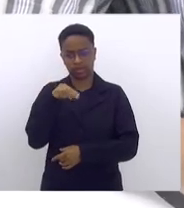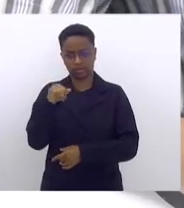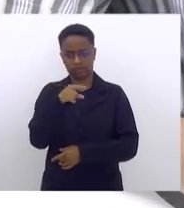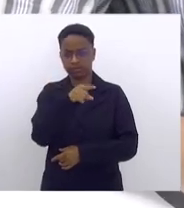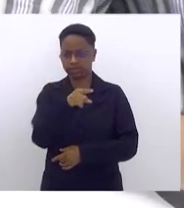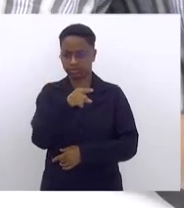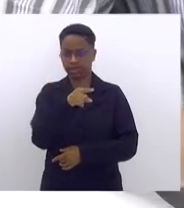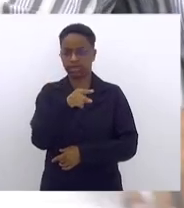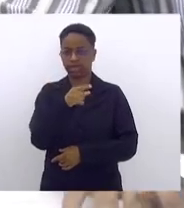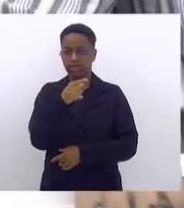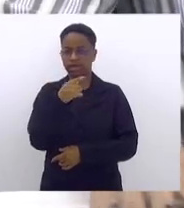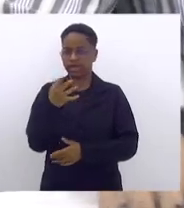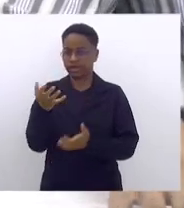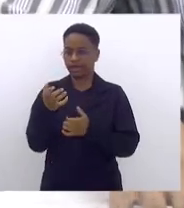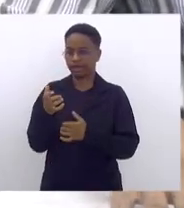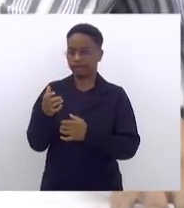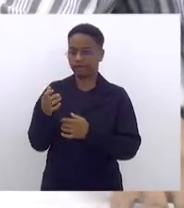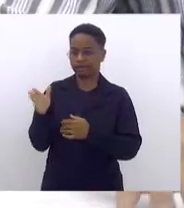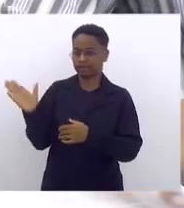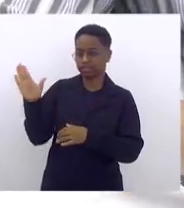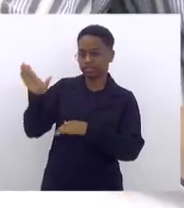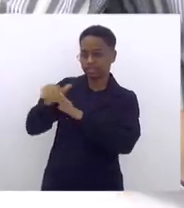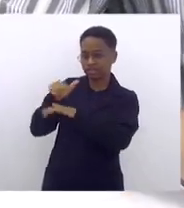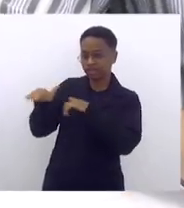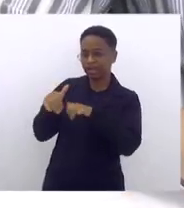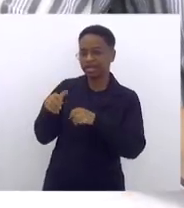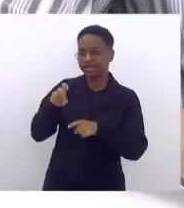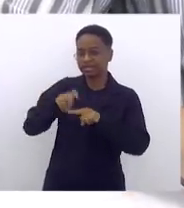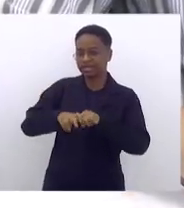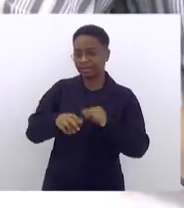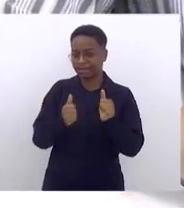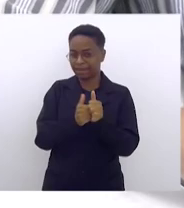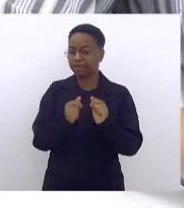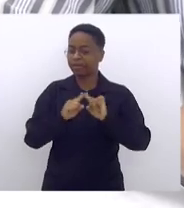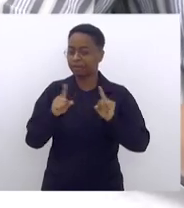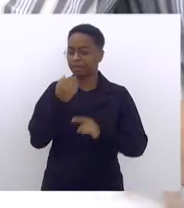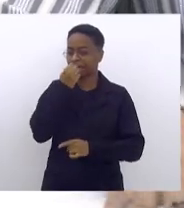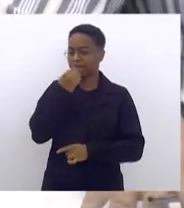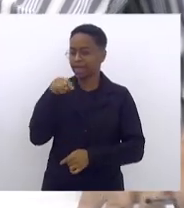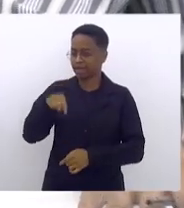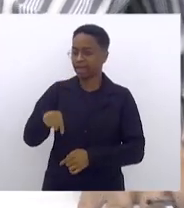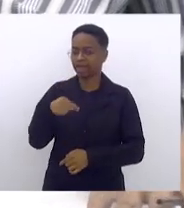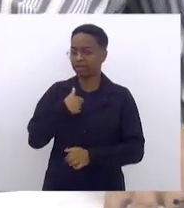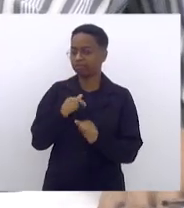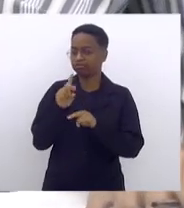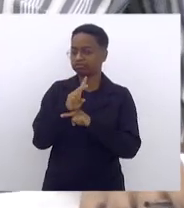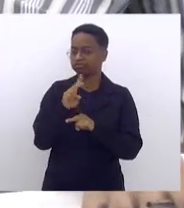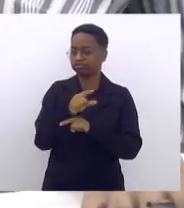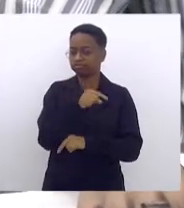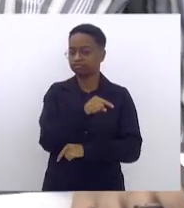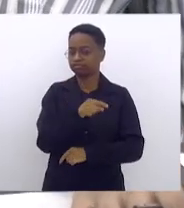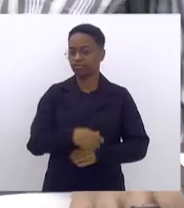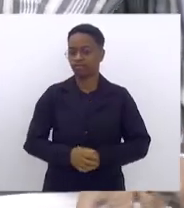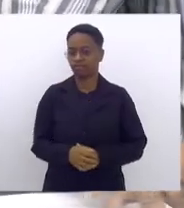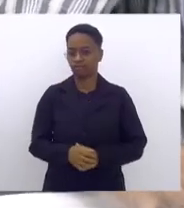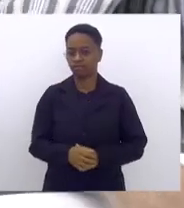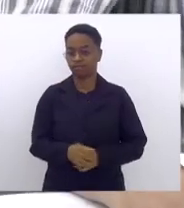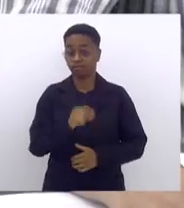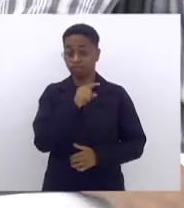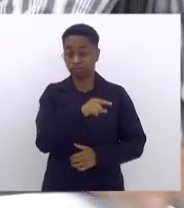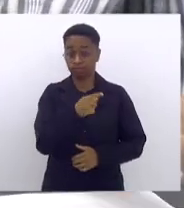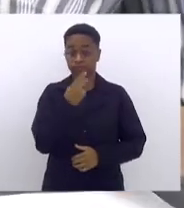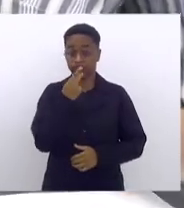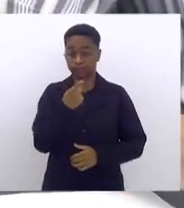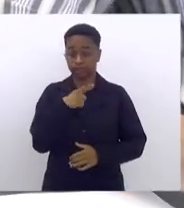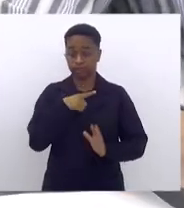cooptá-la para sentar ao seu lado. A minha esquerda. Está muito bem aqui, escoltada por mim. E ela diz o seguinte, ela tem